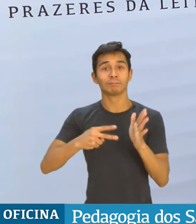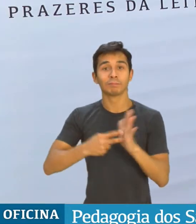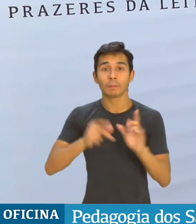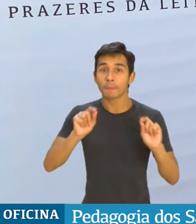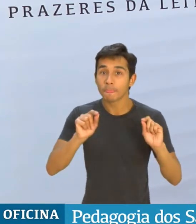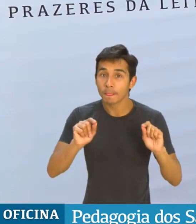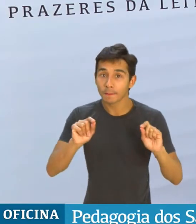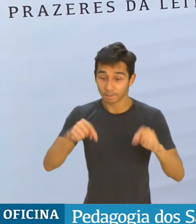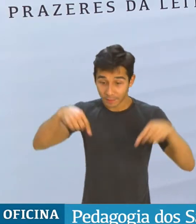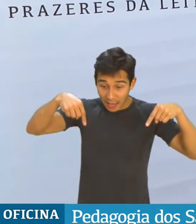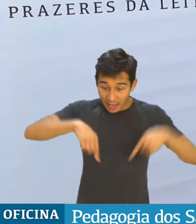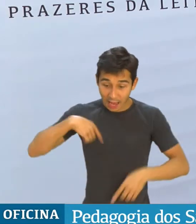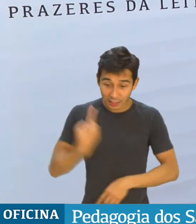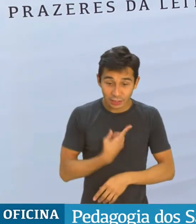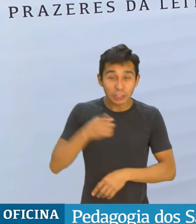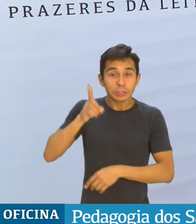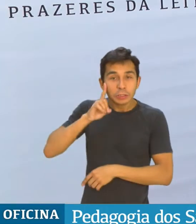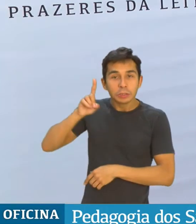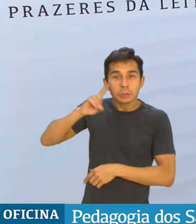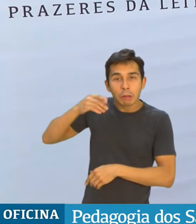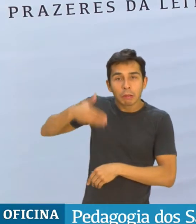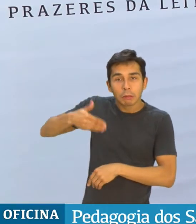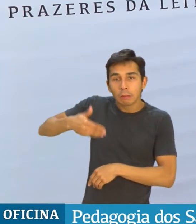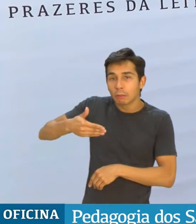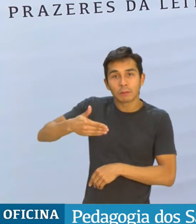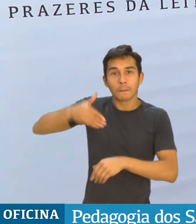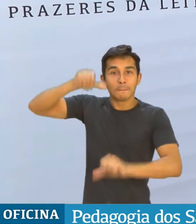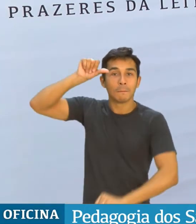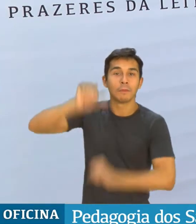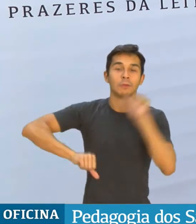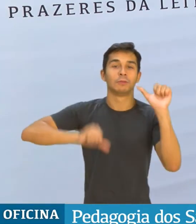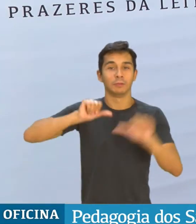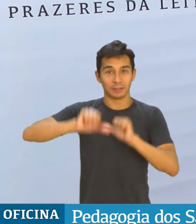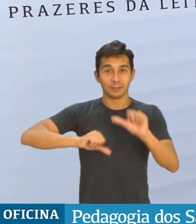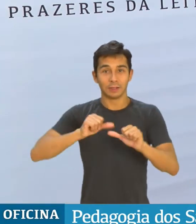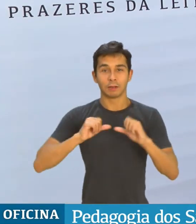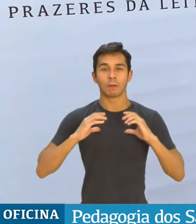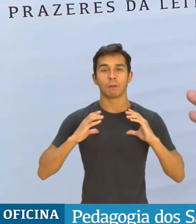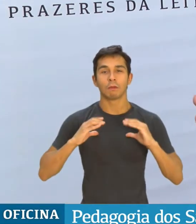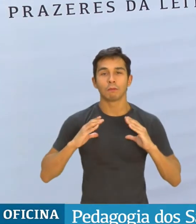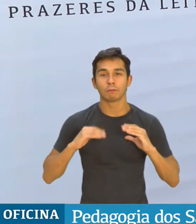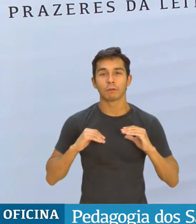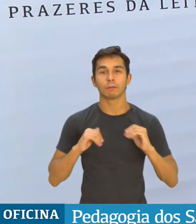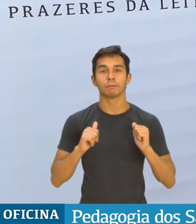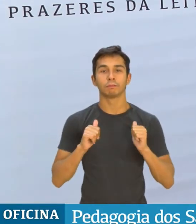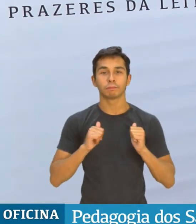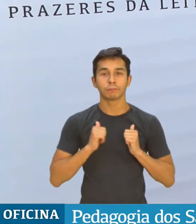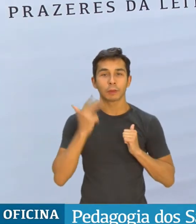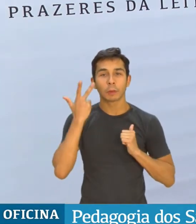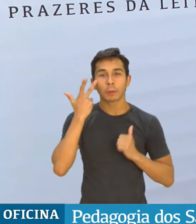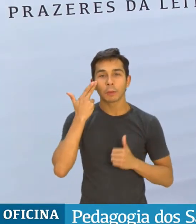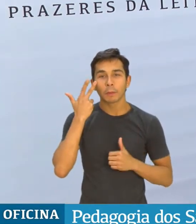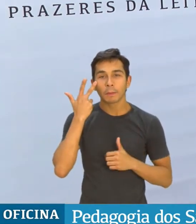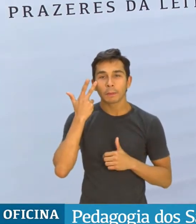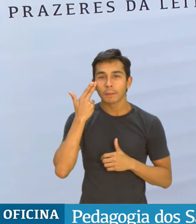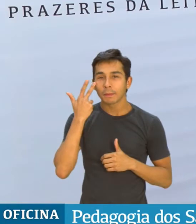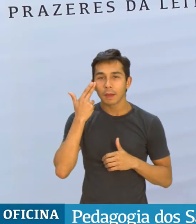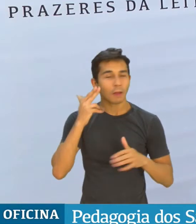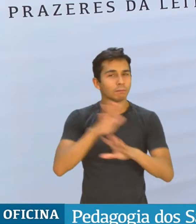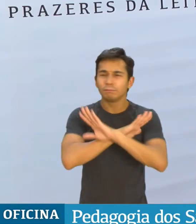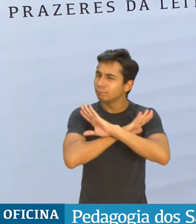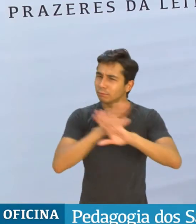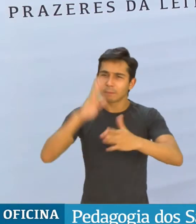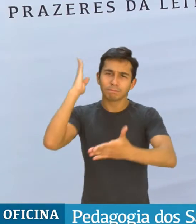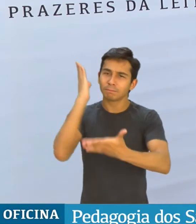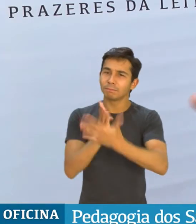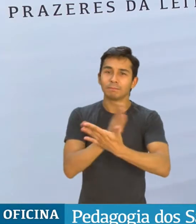vamos quebrar o cotidiano. Essa zona de conforto, essa normalidade, essa nova normalidade,